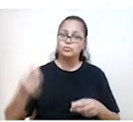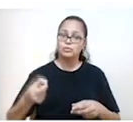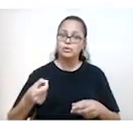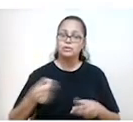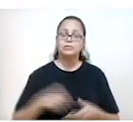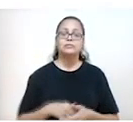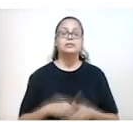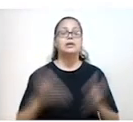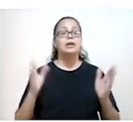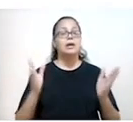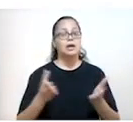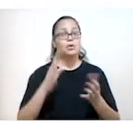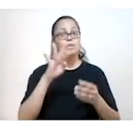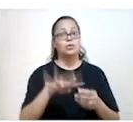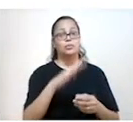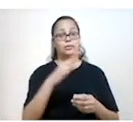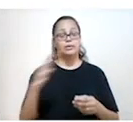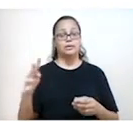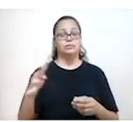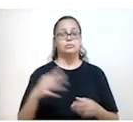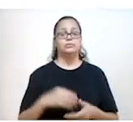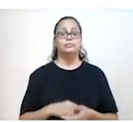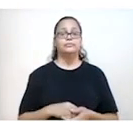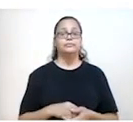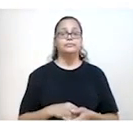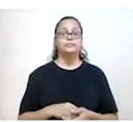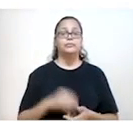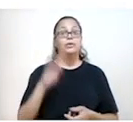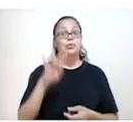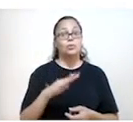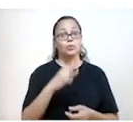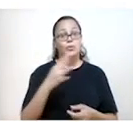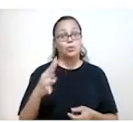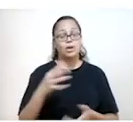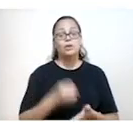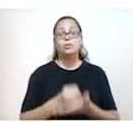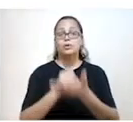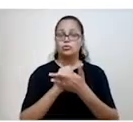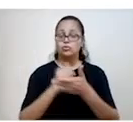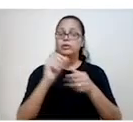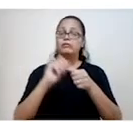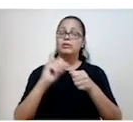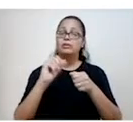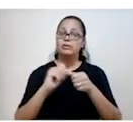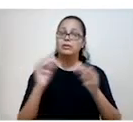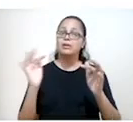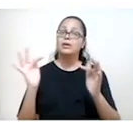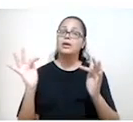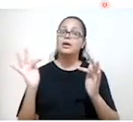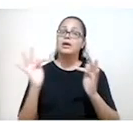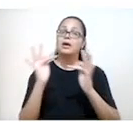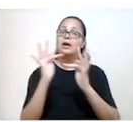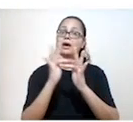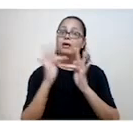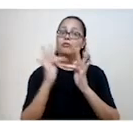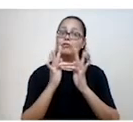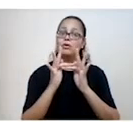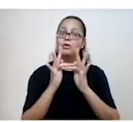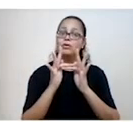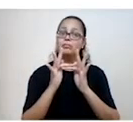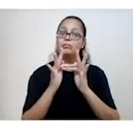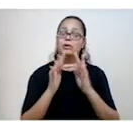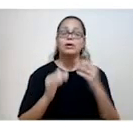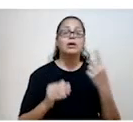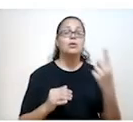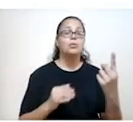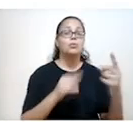Agora, vamos completar um quadro, ó. Esse quadro aqui ajuda a gente a elaborar a fórmula. Então, aqui, ó, na posição